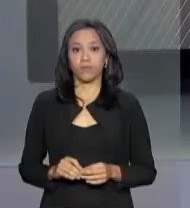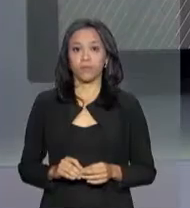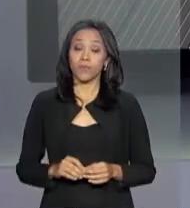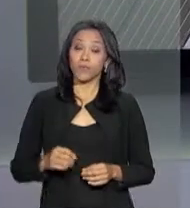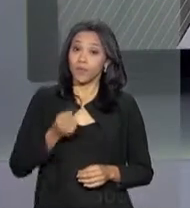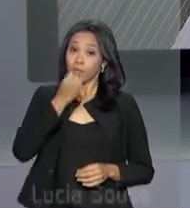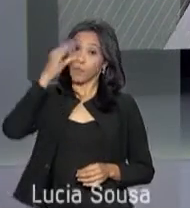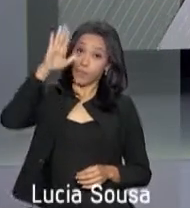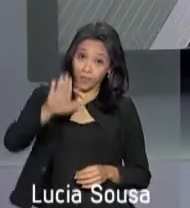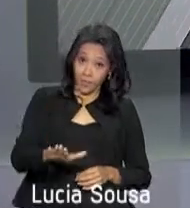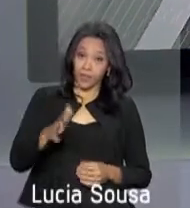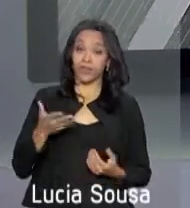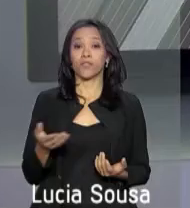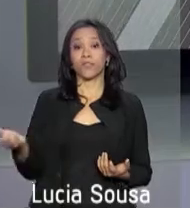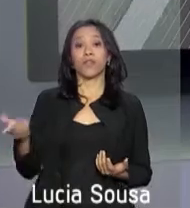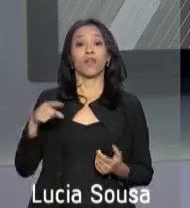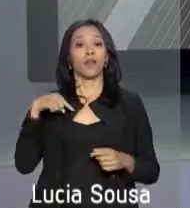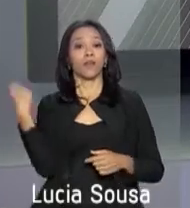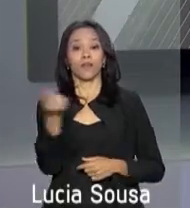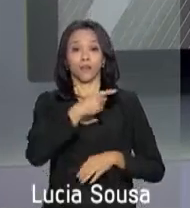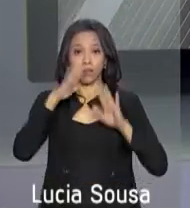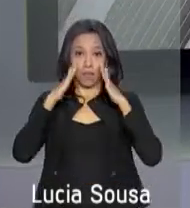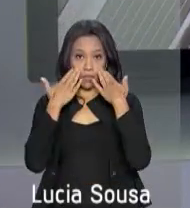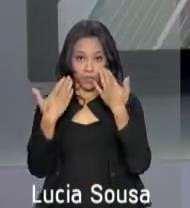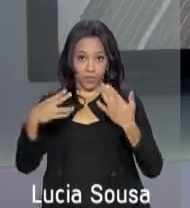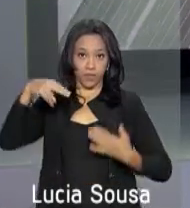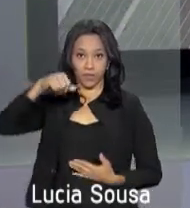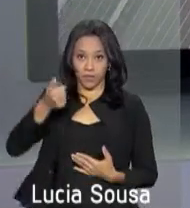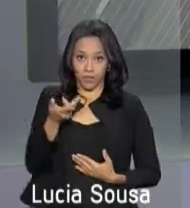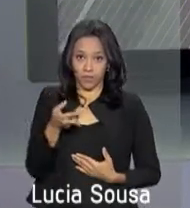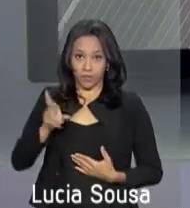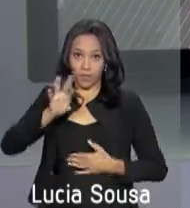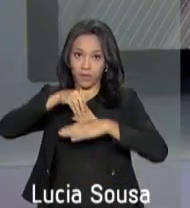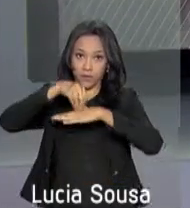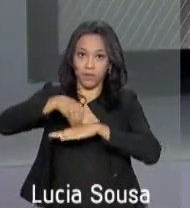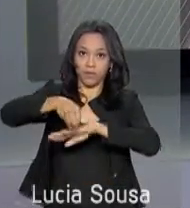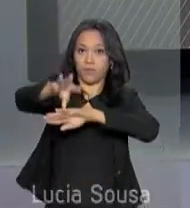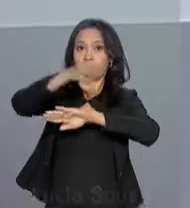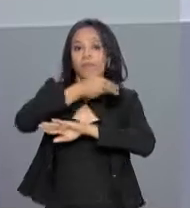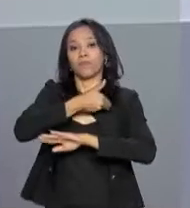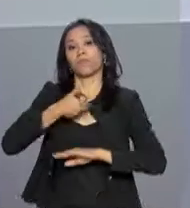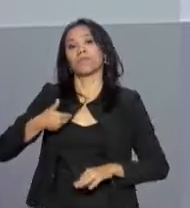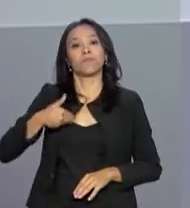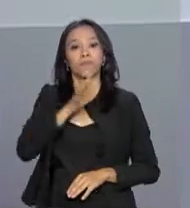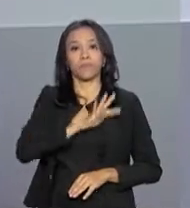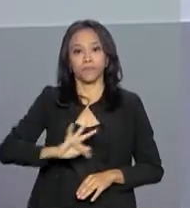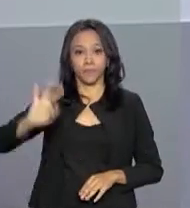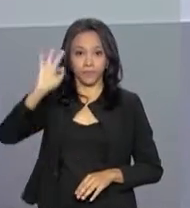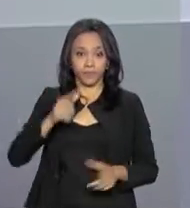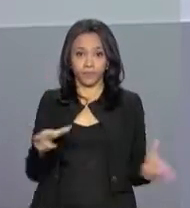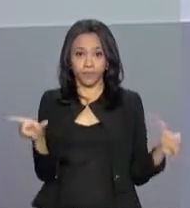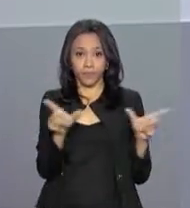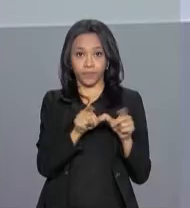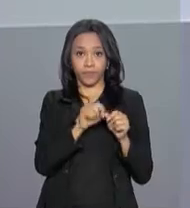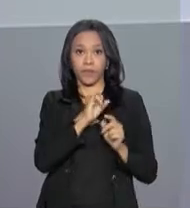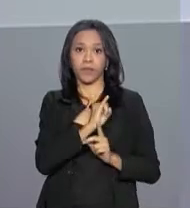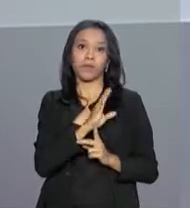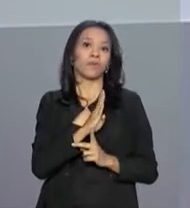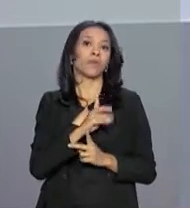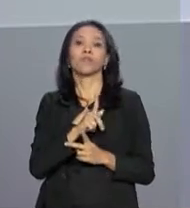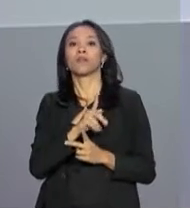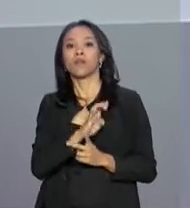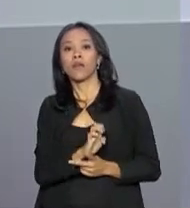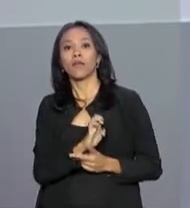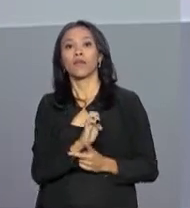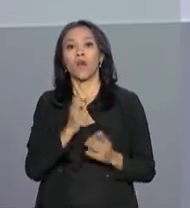Olá, boa tarde. Voltamos agora com o repórter NBR e as notícias do governo federal. O IBGE divulgou hoje